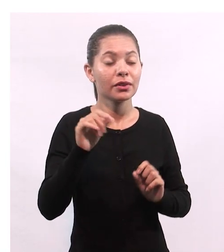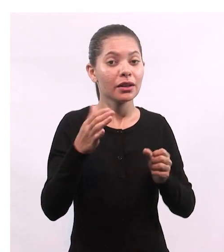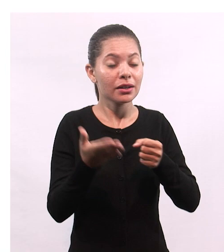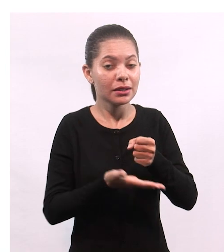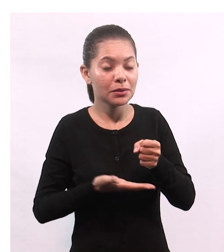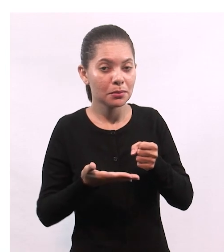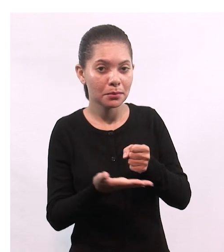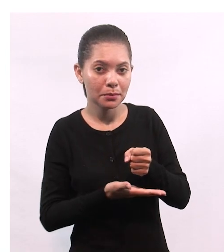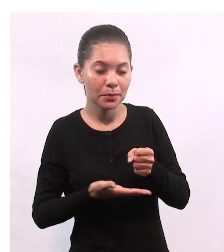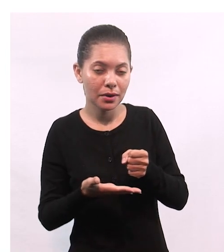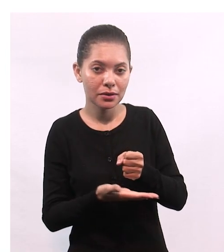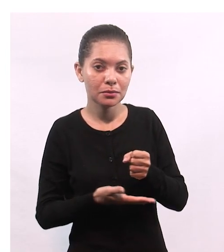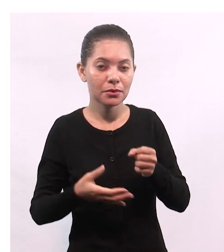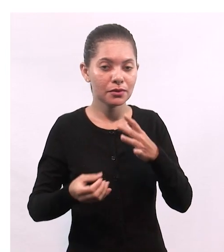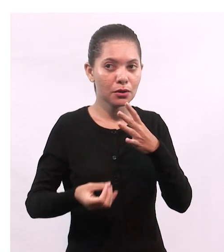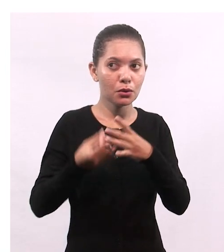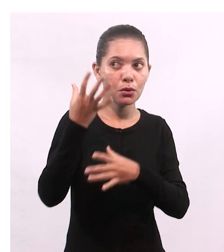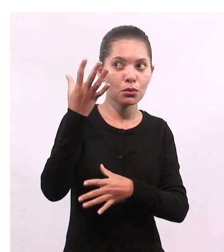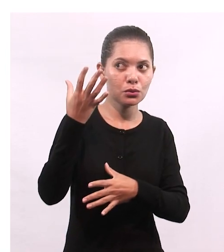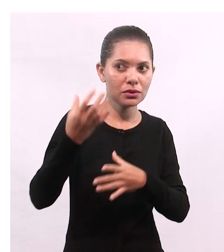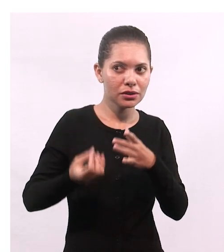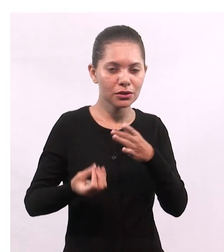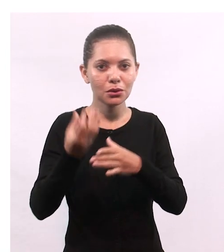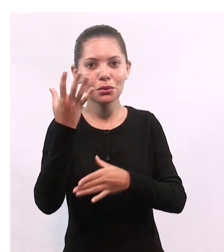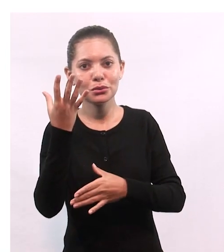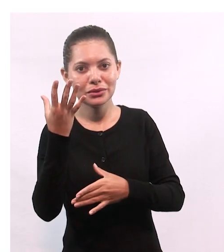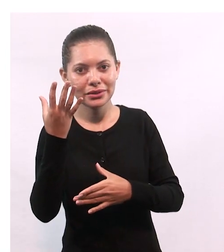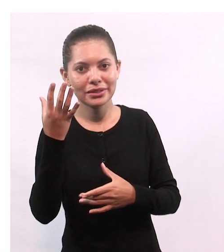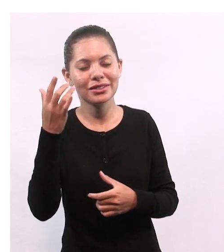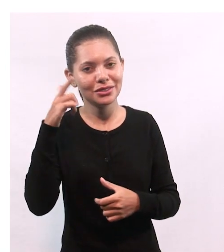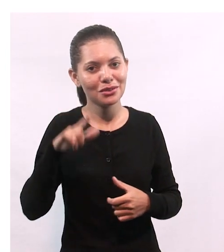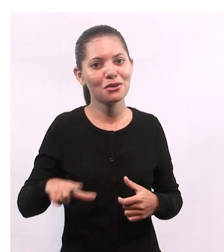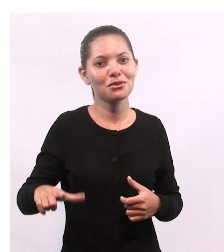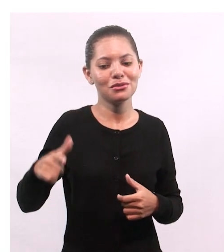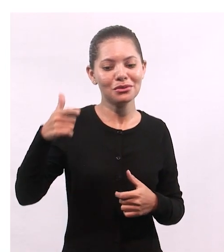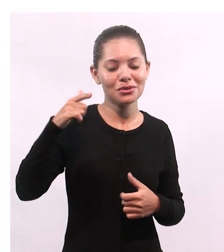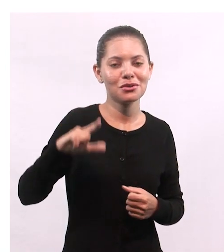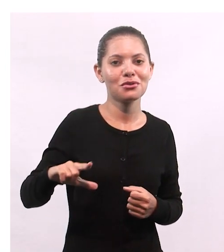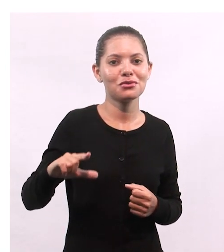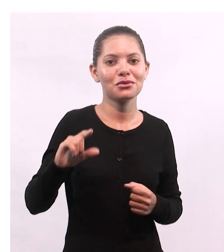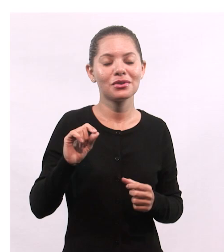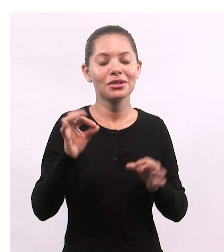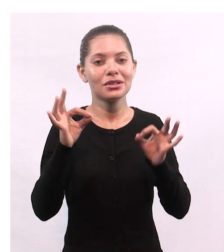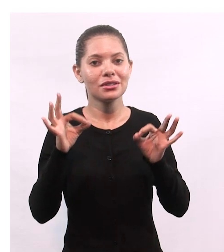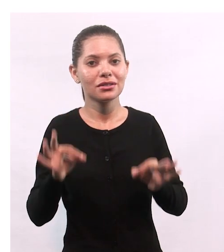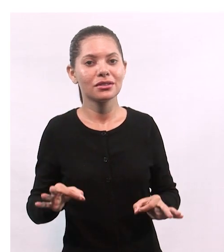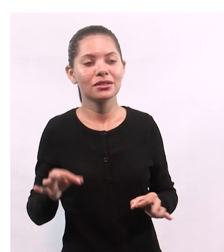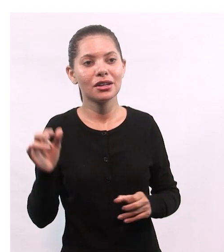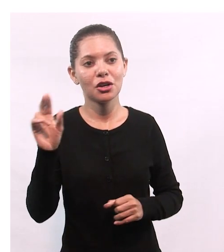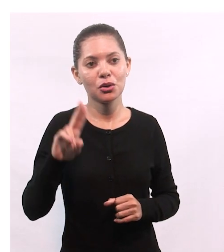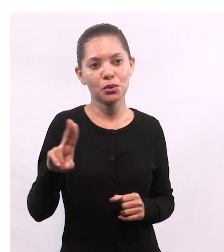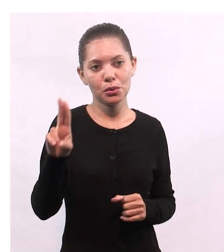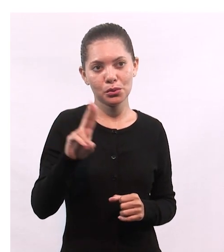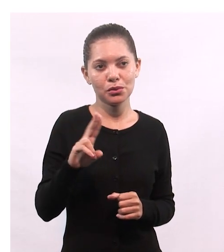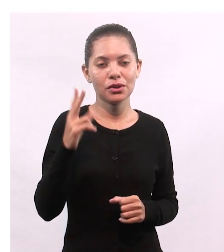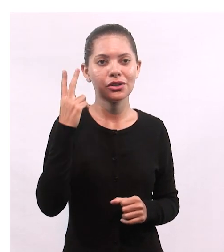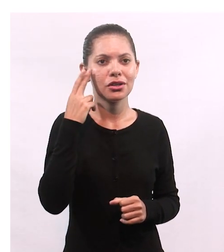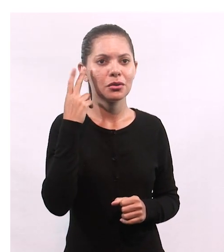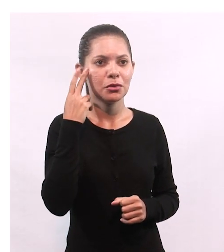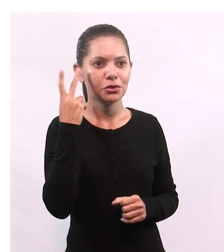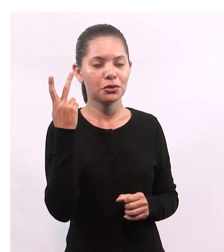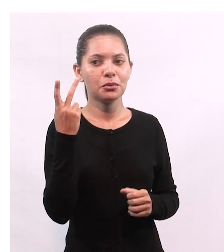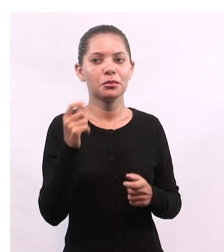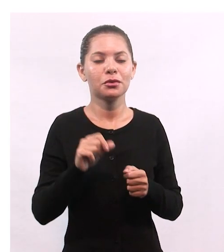essas afirmações servem de base para a gente construir outras afirmações e assim sucessivamente. Então essas afirmações que a gente